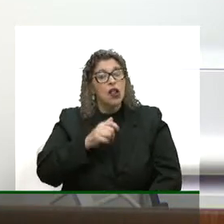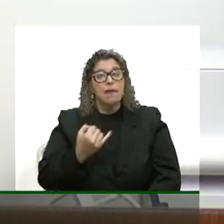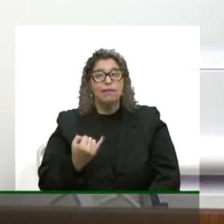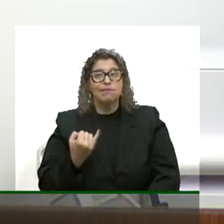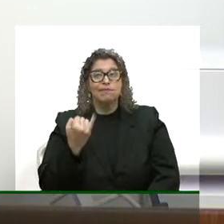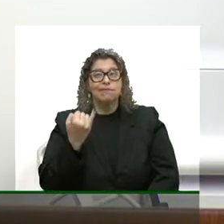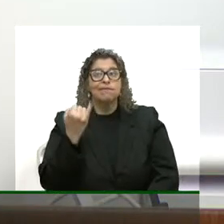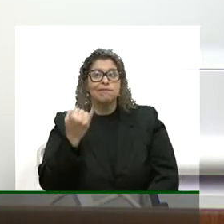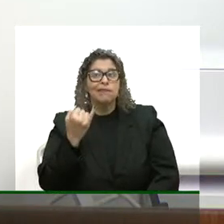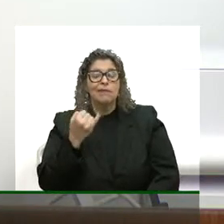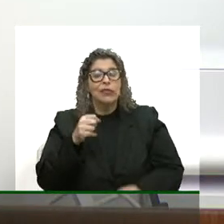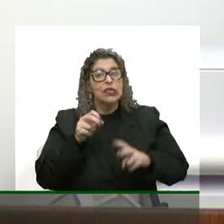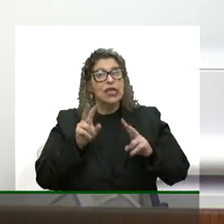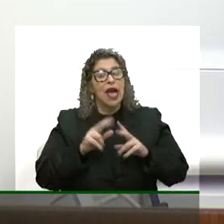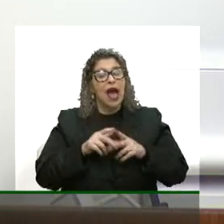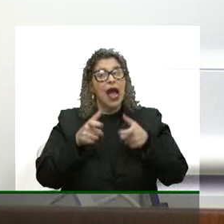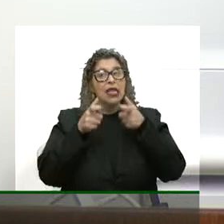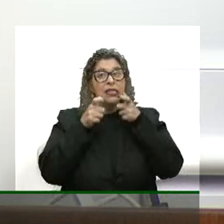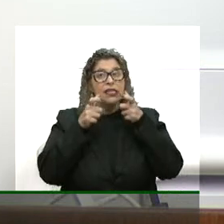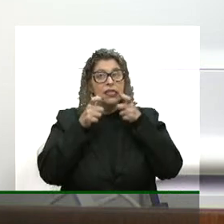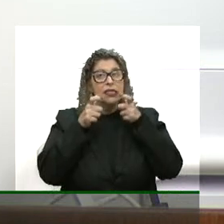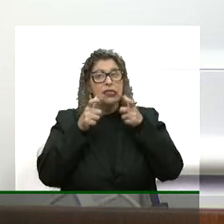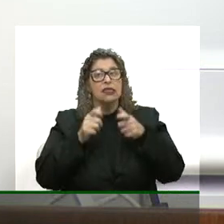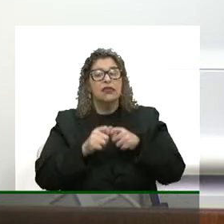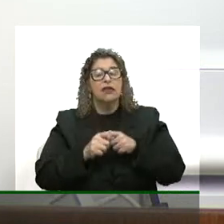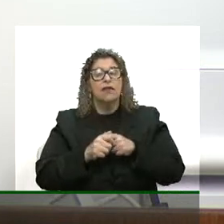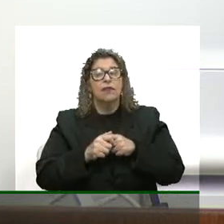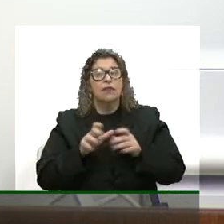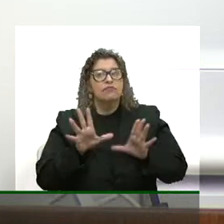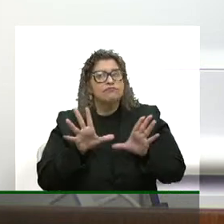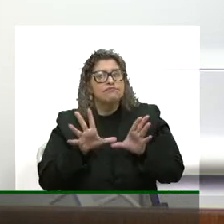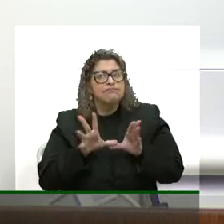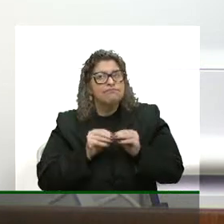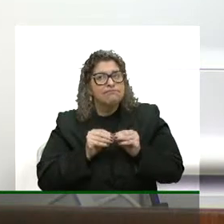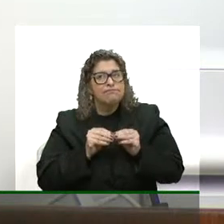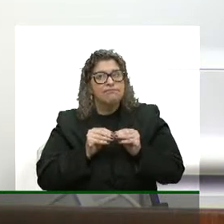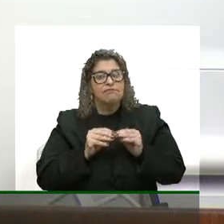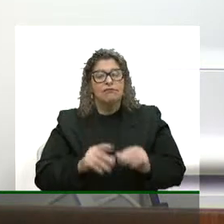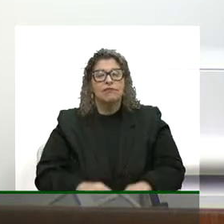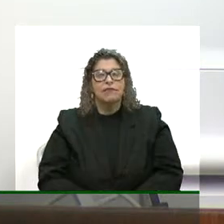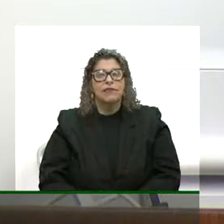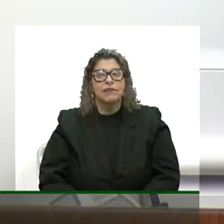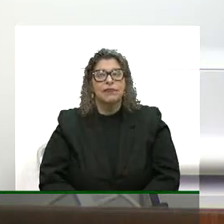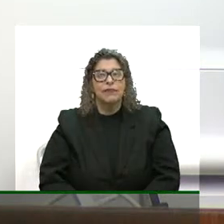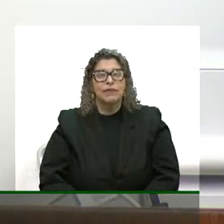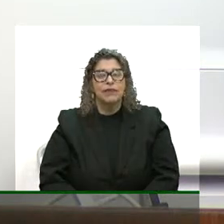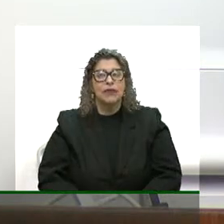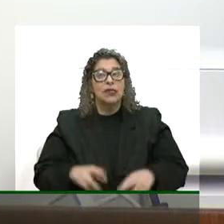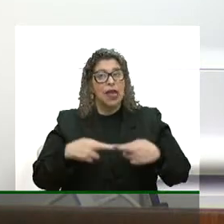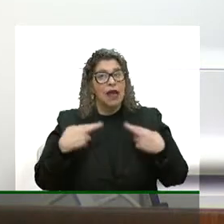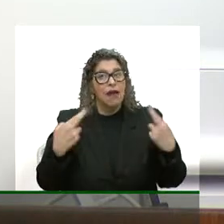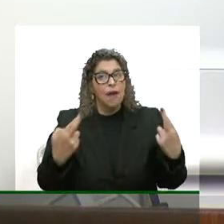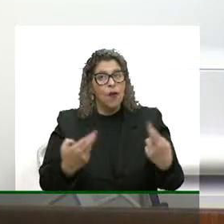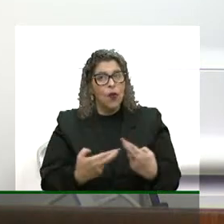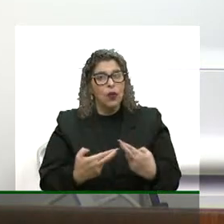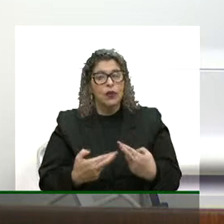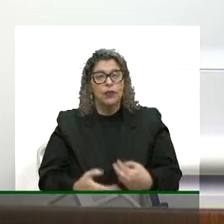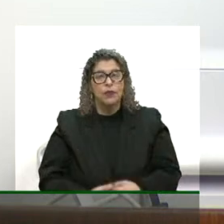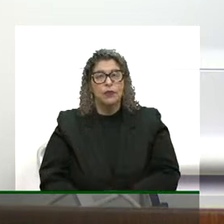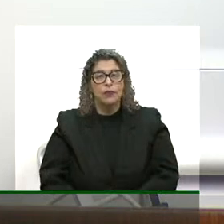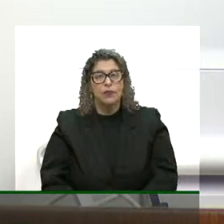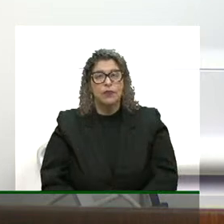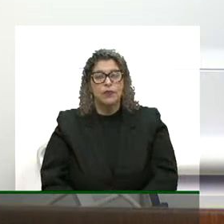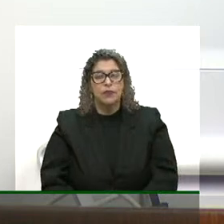de manterem a atenção aí nos microfones, que eles fiquem desativados aí durante a sessão. Todo o